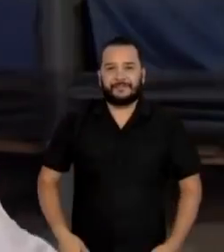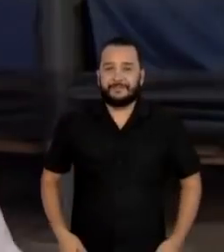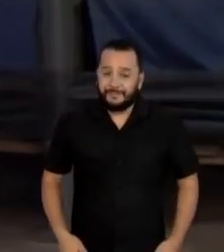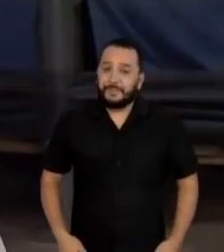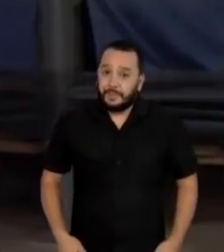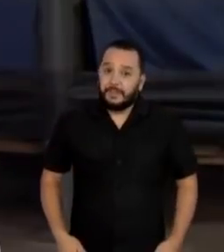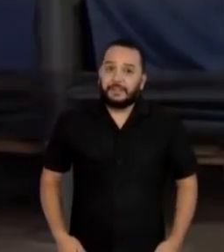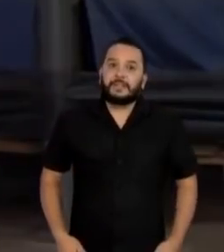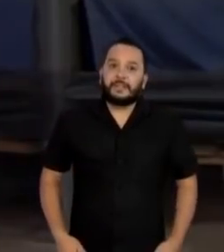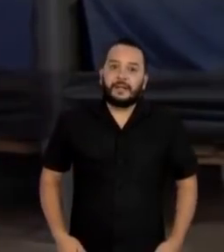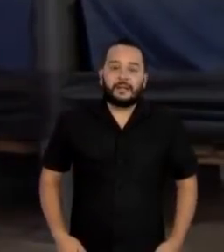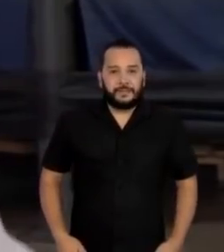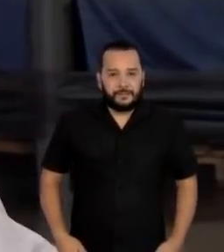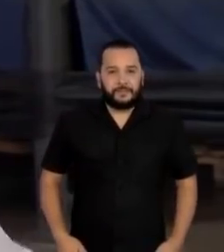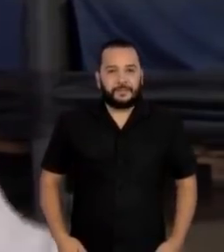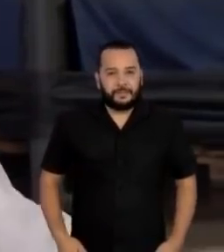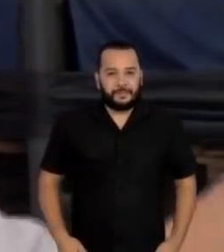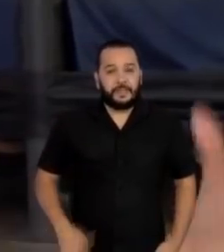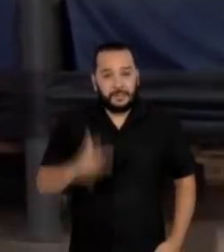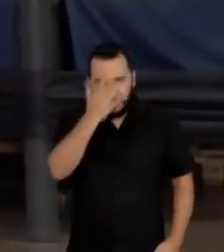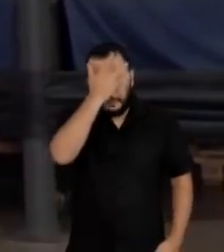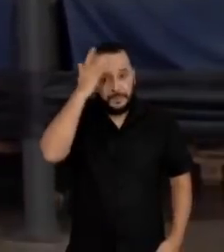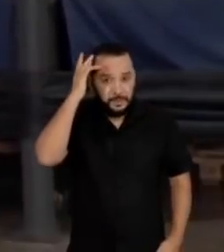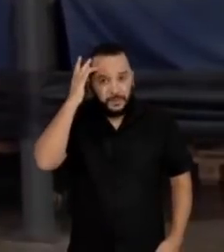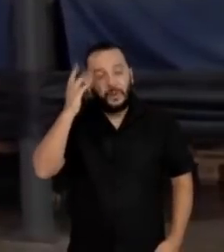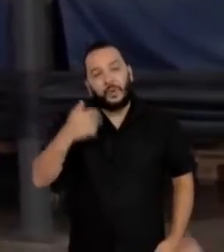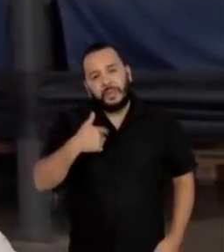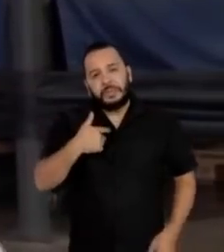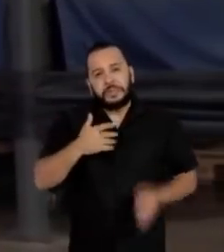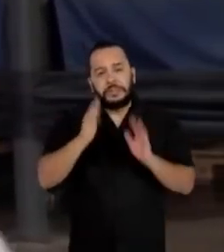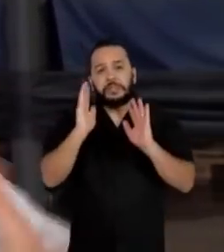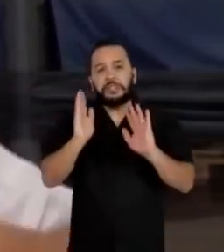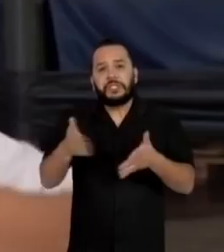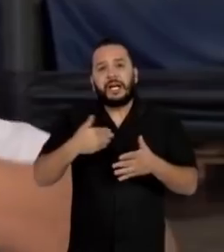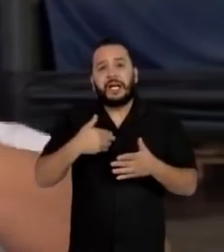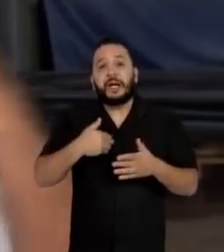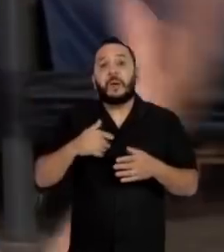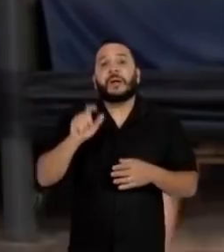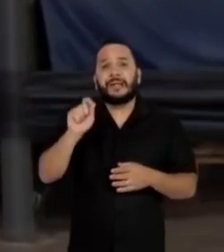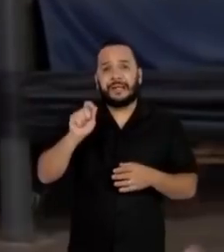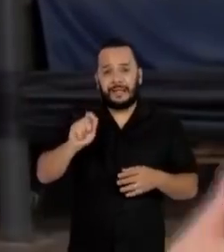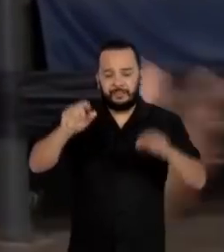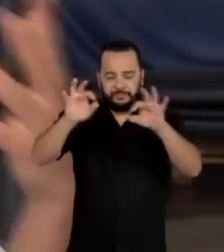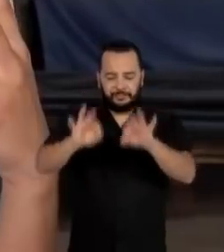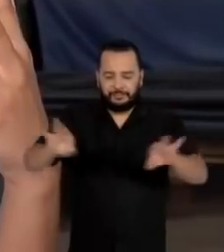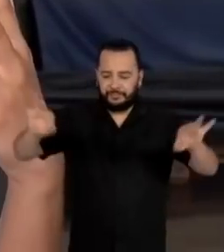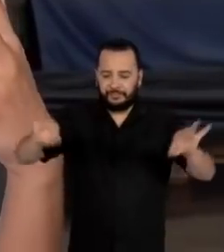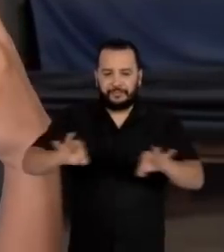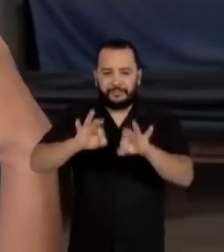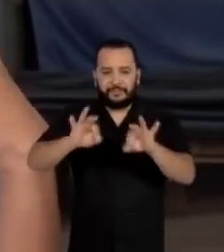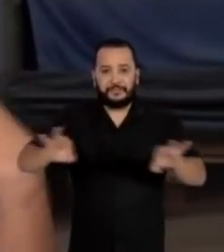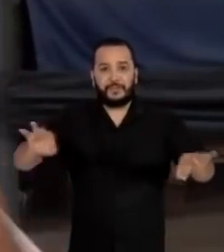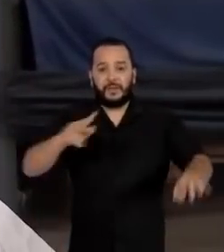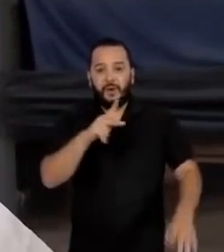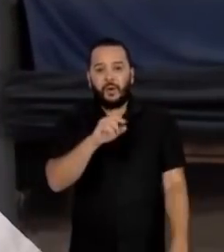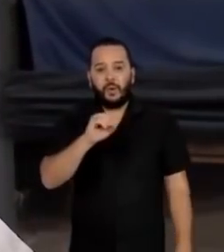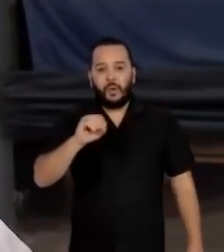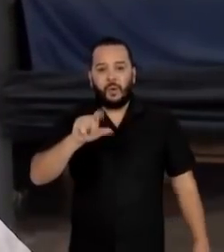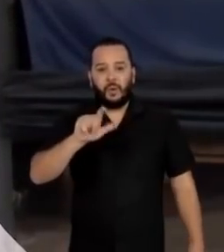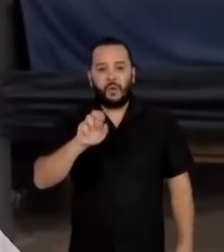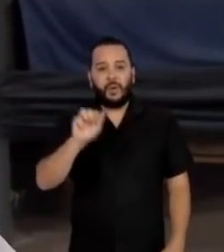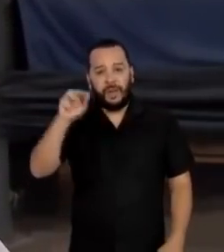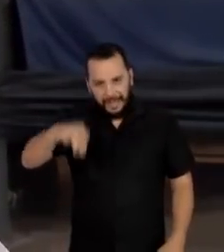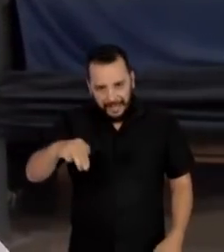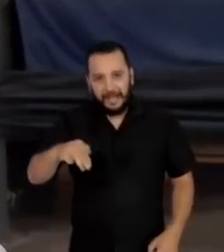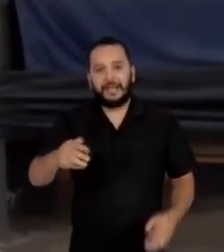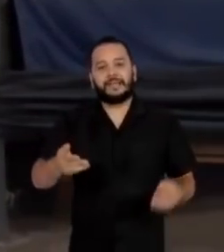people, the artists, O maestro Ben Yafet diz que a arte do Kululan é a participação, o